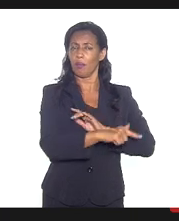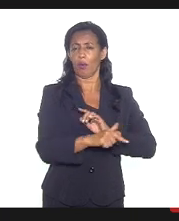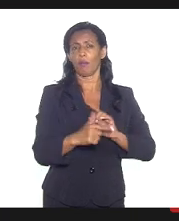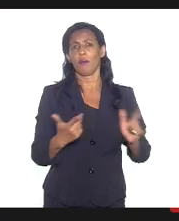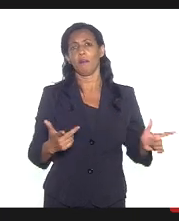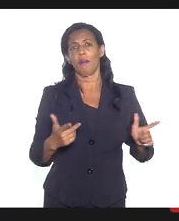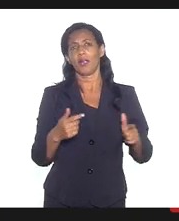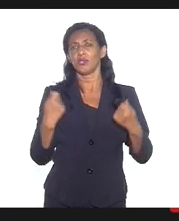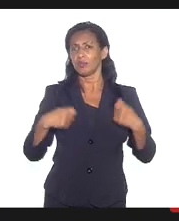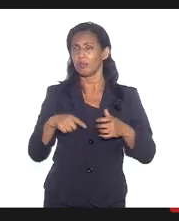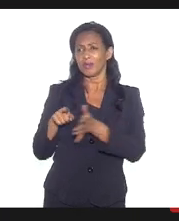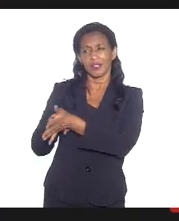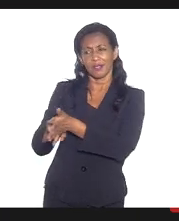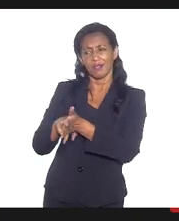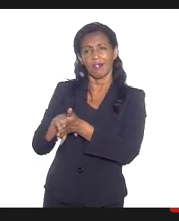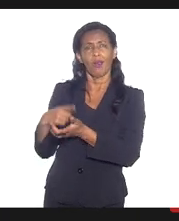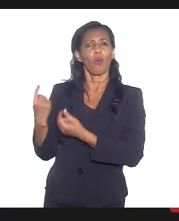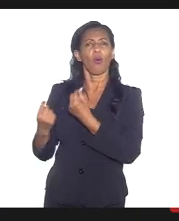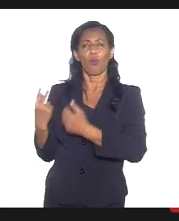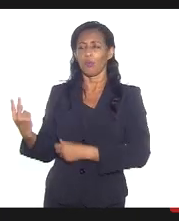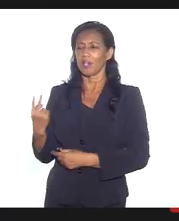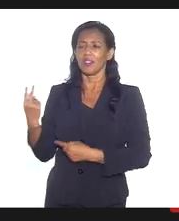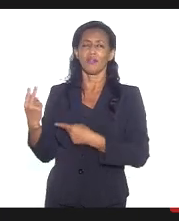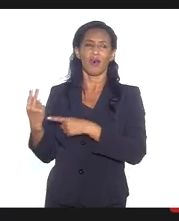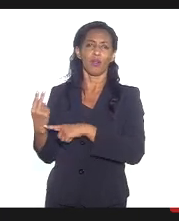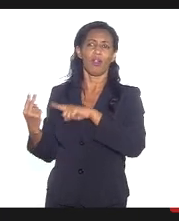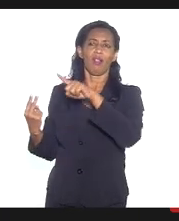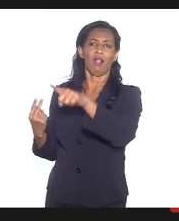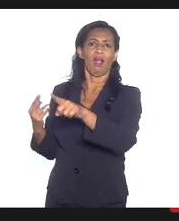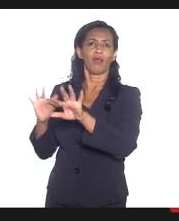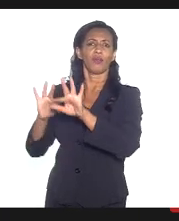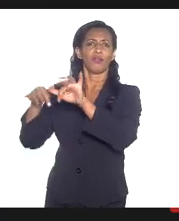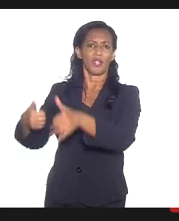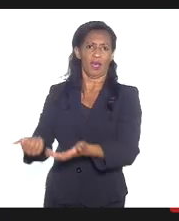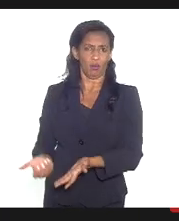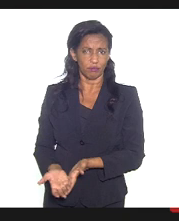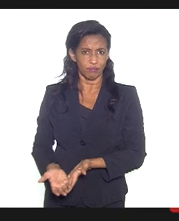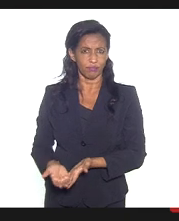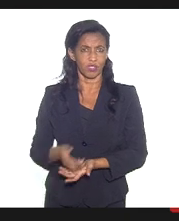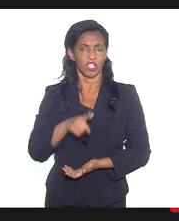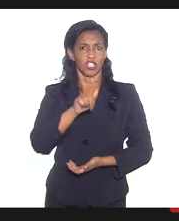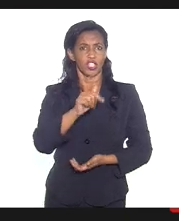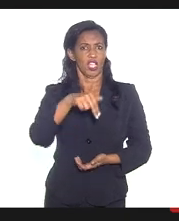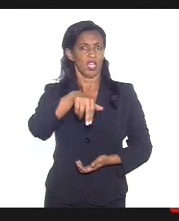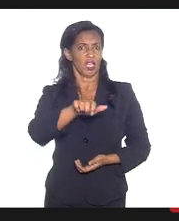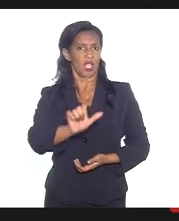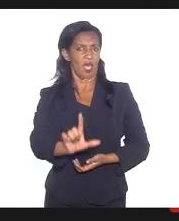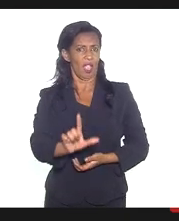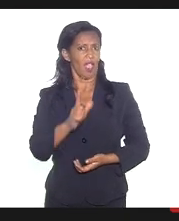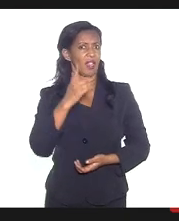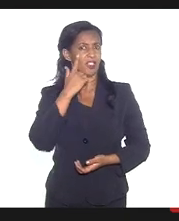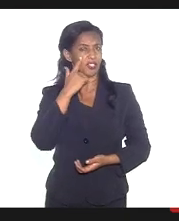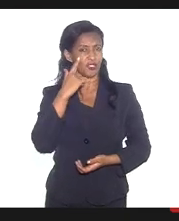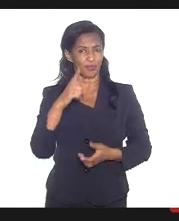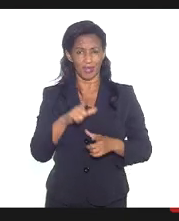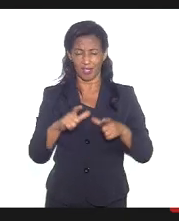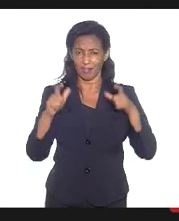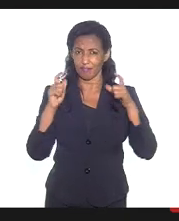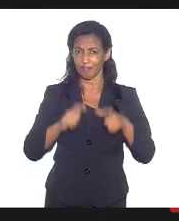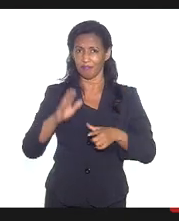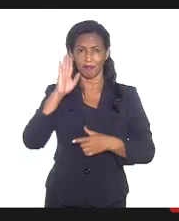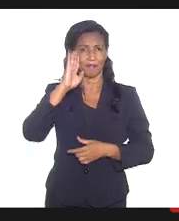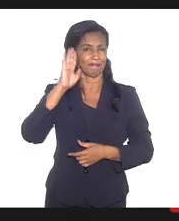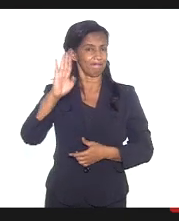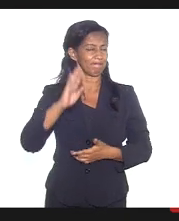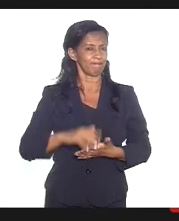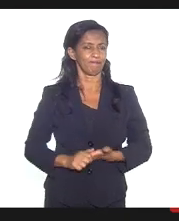também temos que monitorar como é que esse preço está chegando no consumidor final. Essa questão do GNL, a gente vê ela como de forma crucial, né? Então,